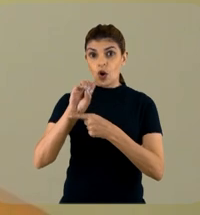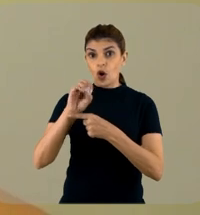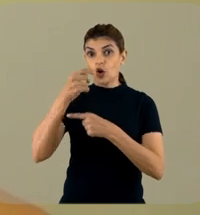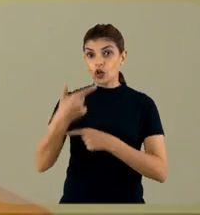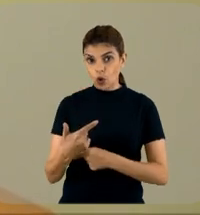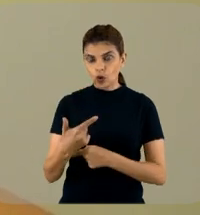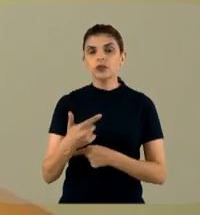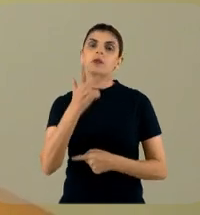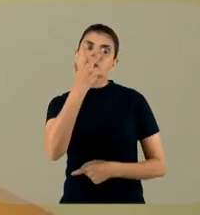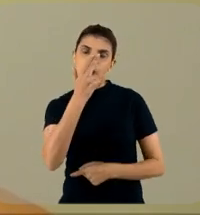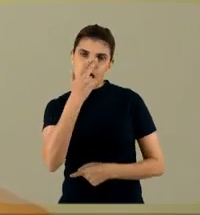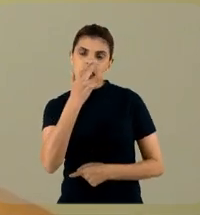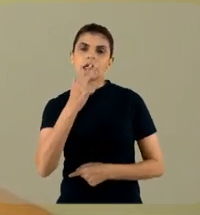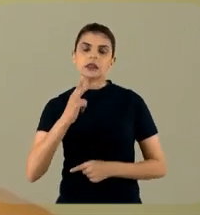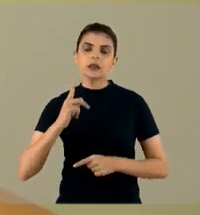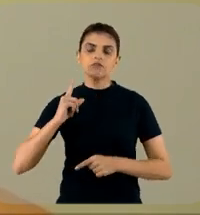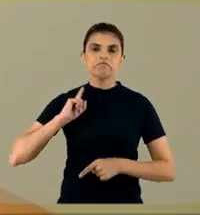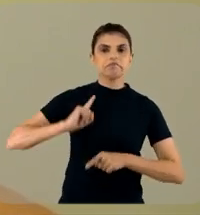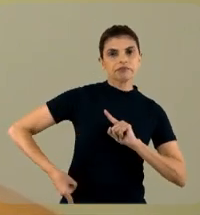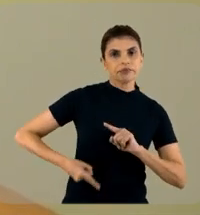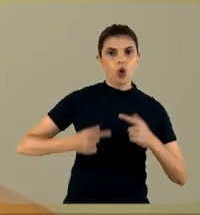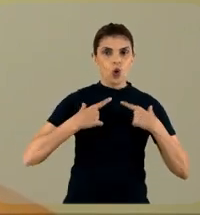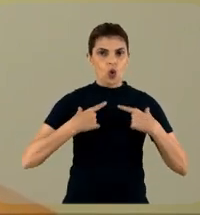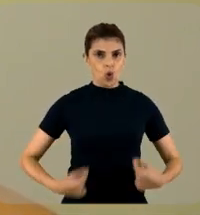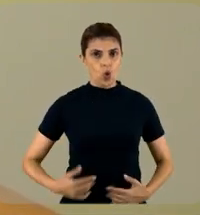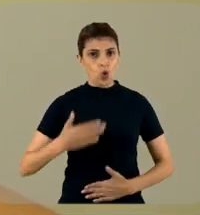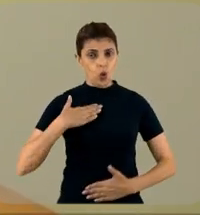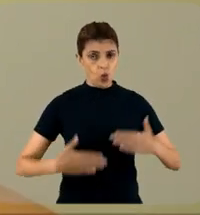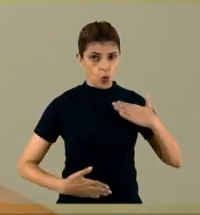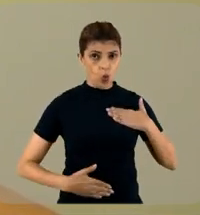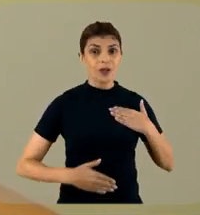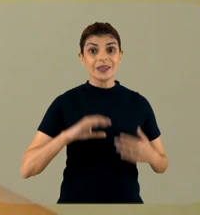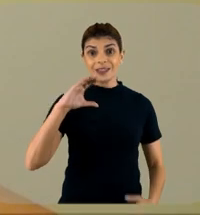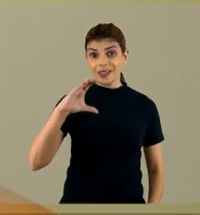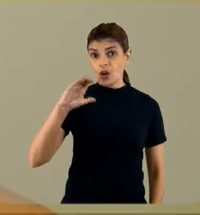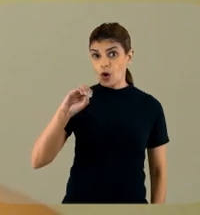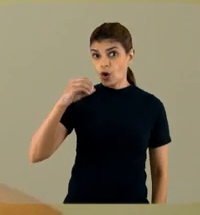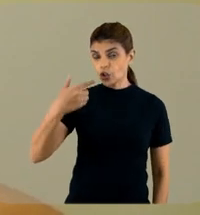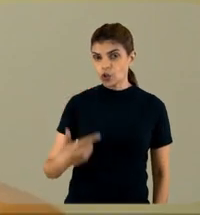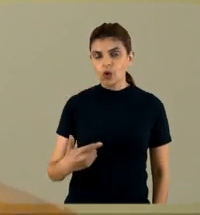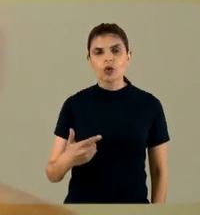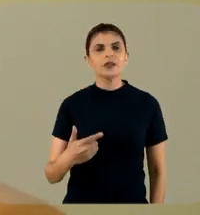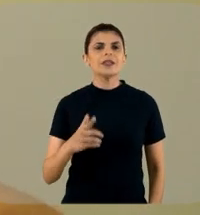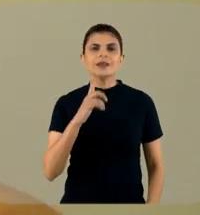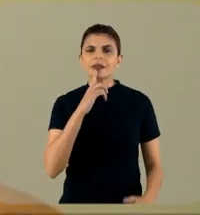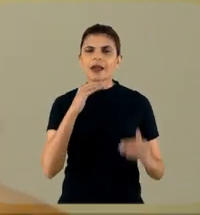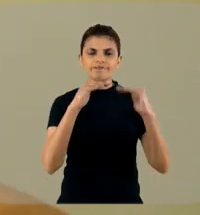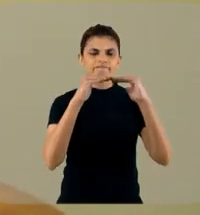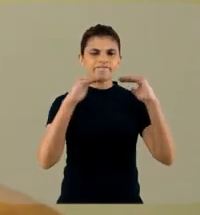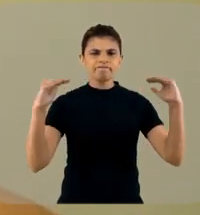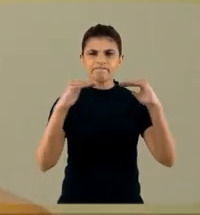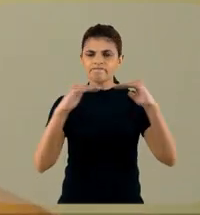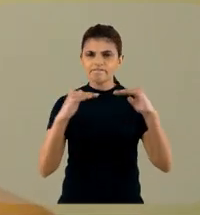CO2 seja eliminado do corpo e os os nossos níveis fisiológicos de CO2 são são muito eles estão